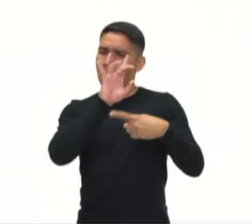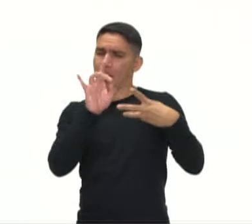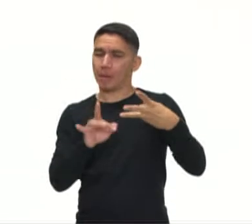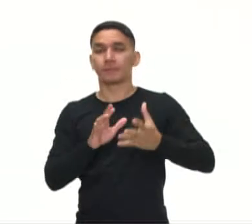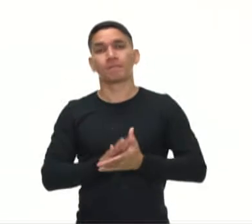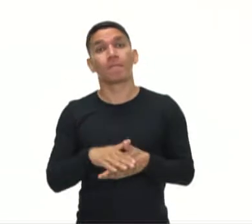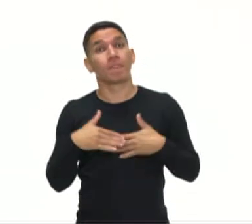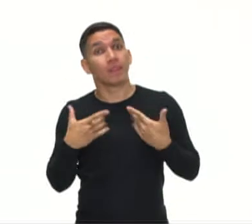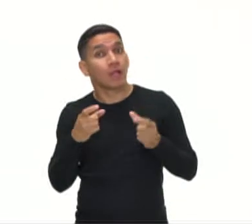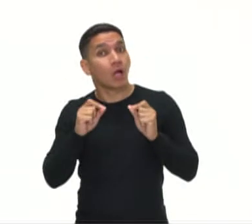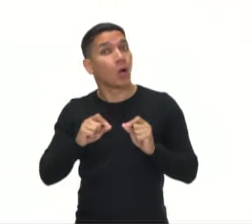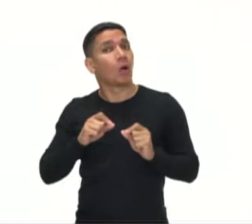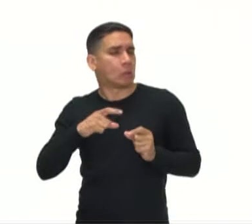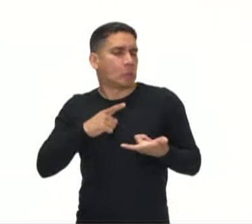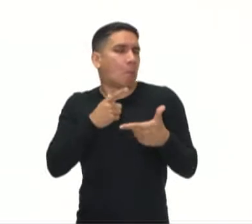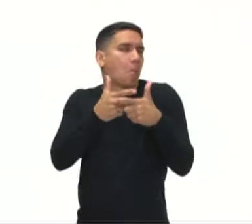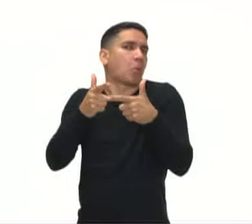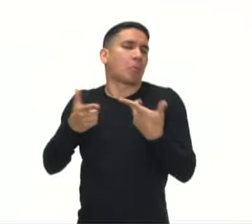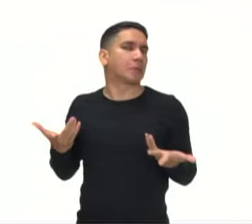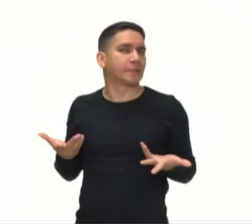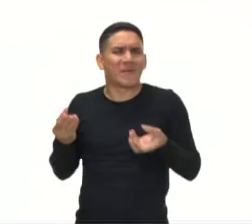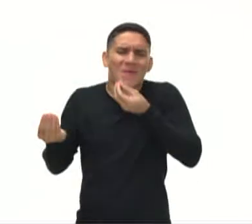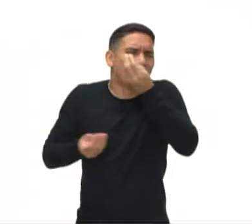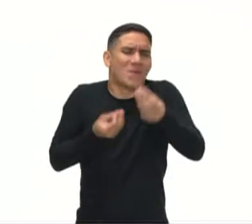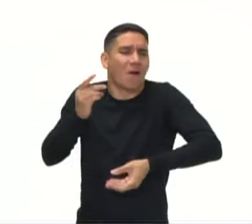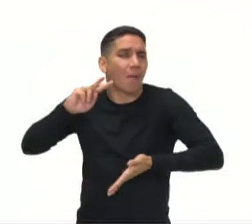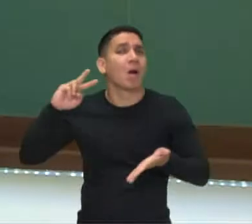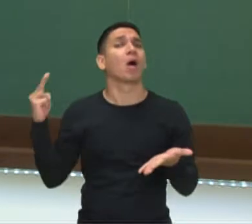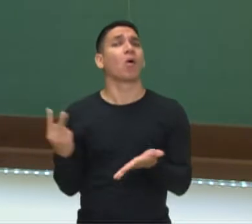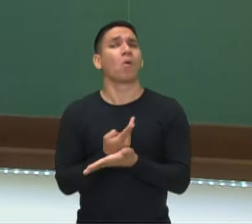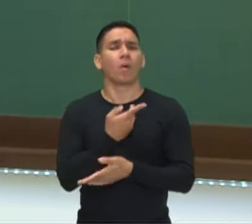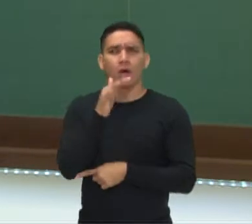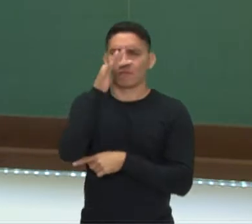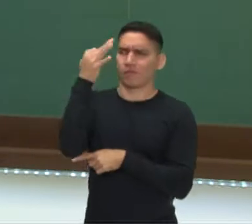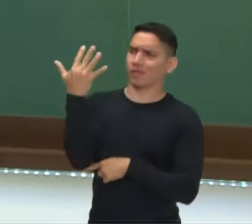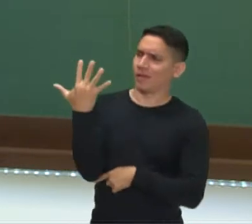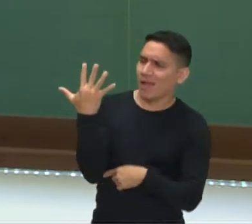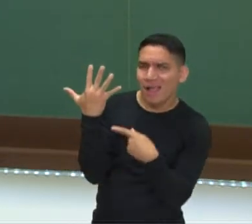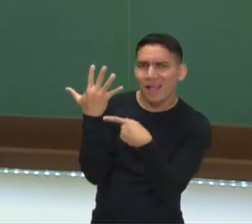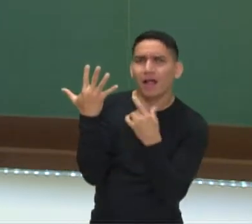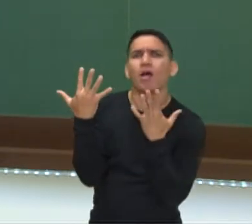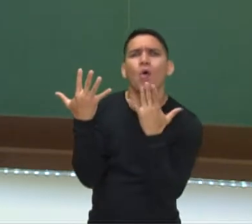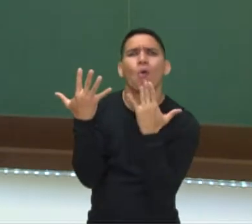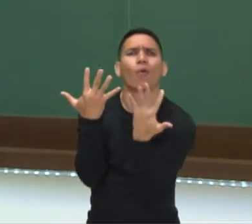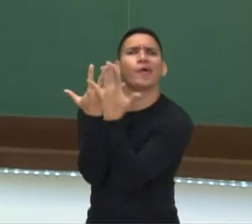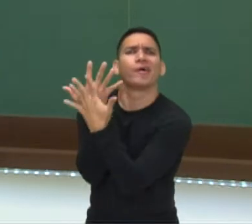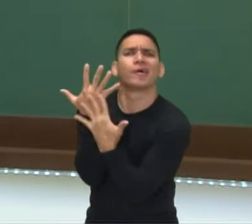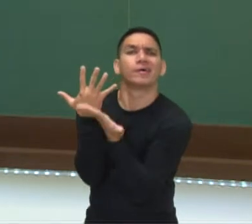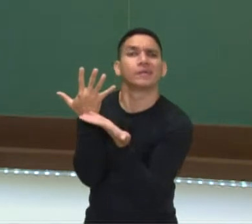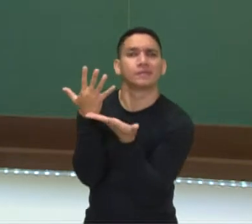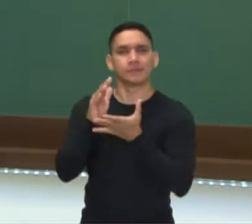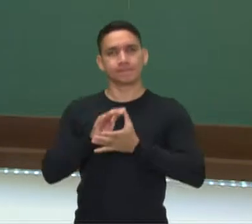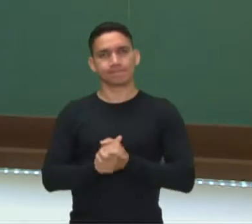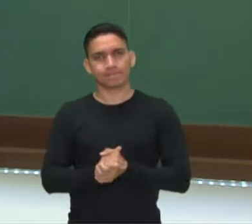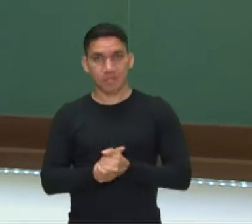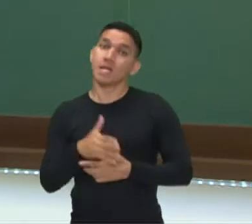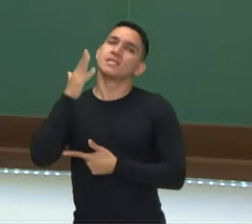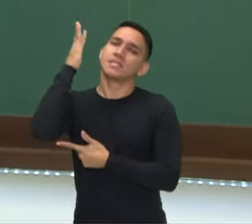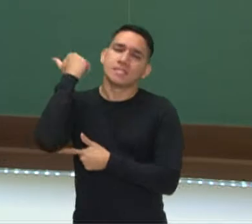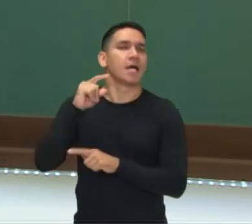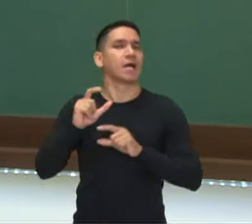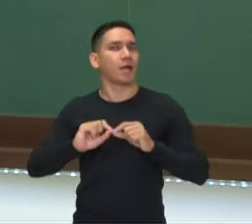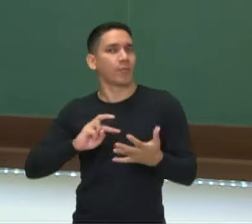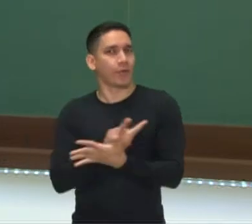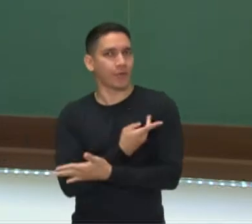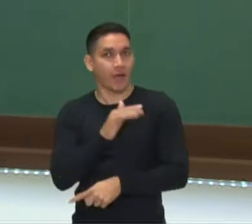Então, ele tem um problema. Como será que essa flor ficou colorida? Então, ele já sabe que